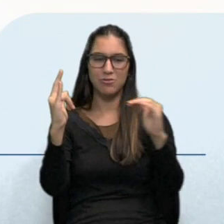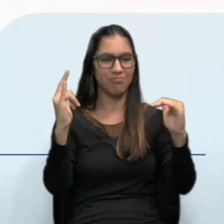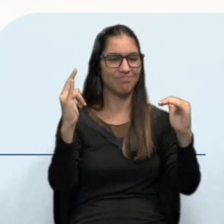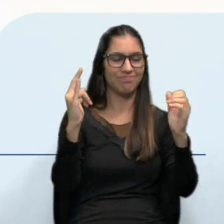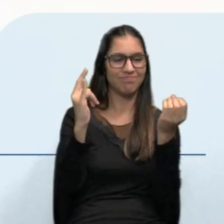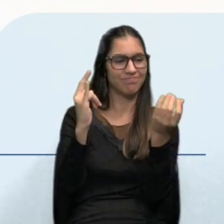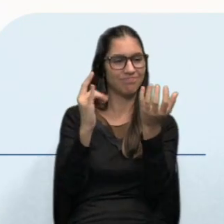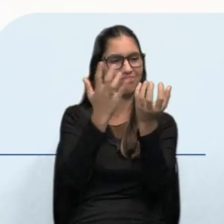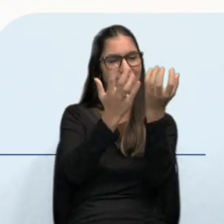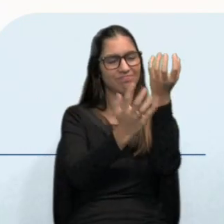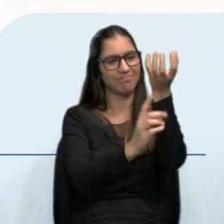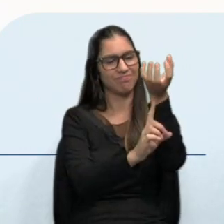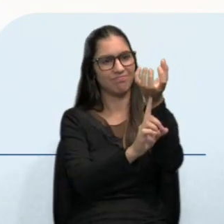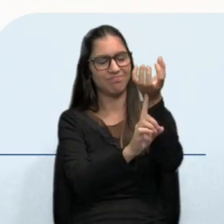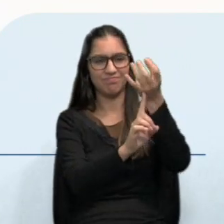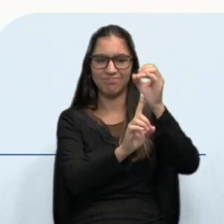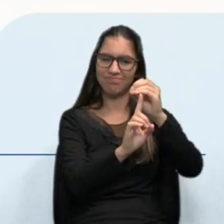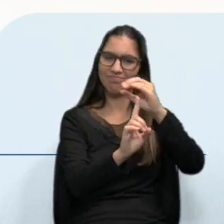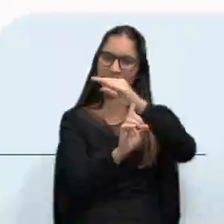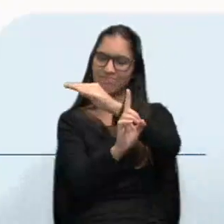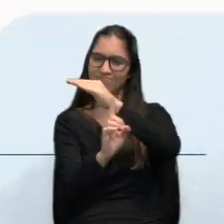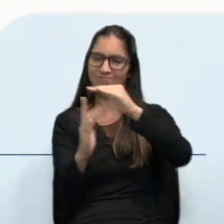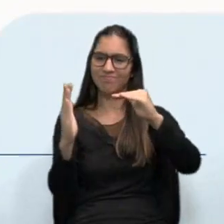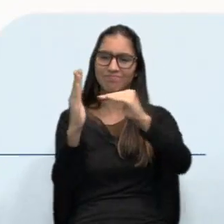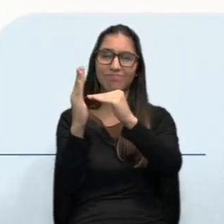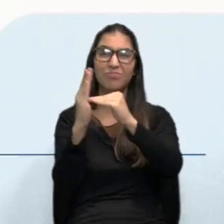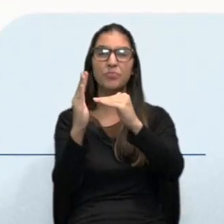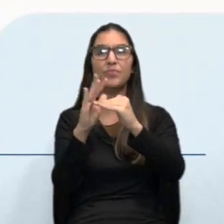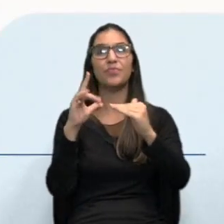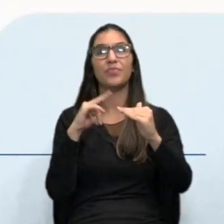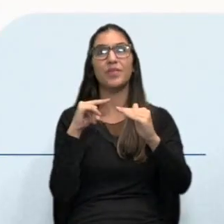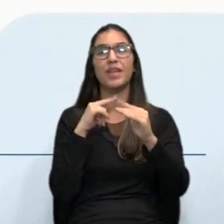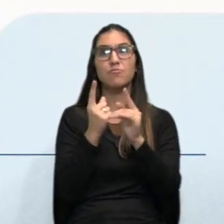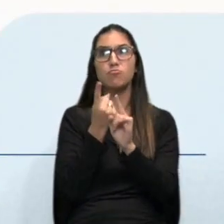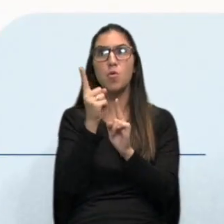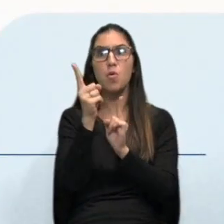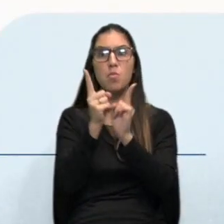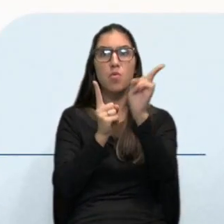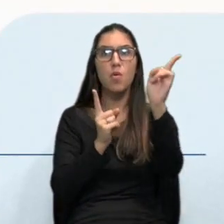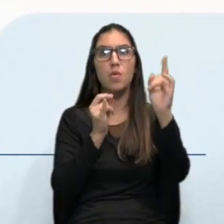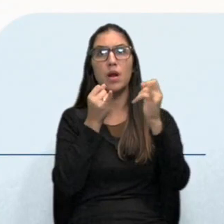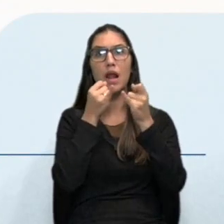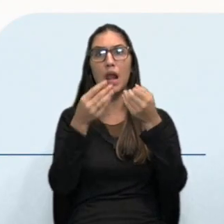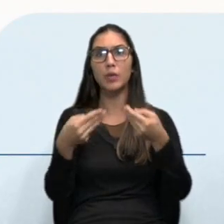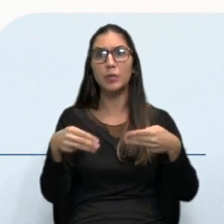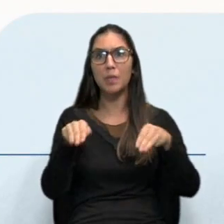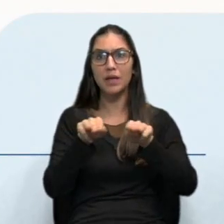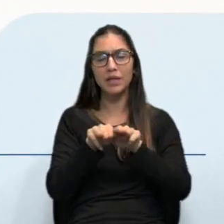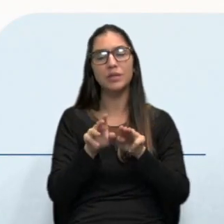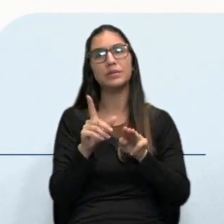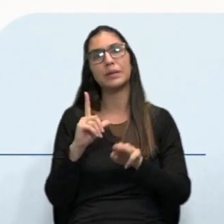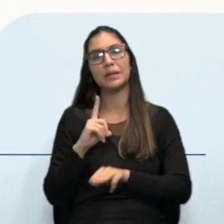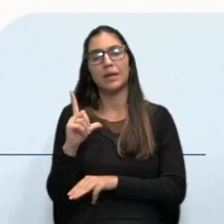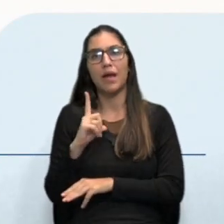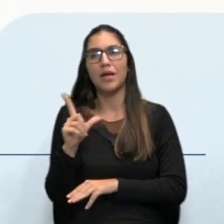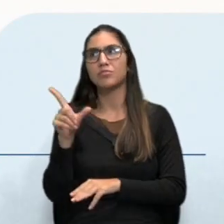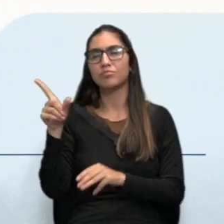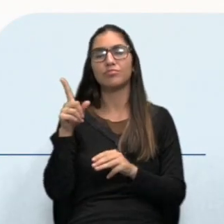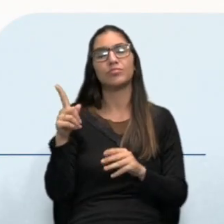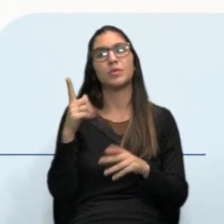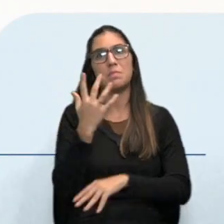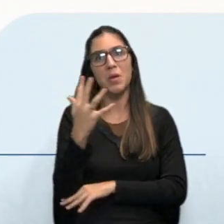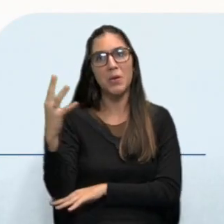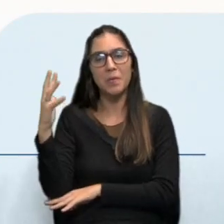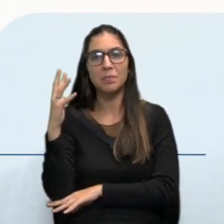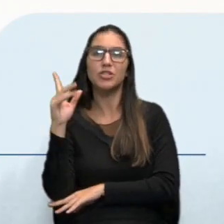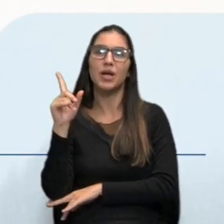por causa da árvore tem algum efeito. Então, o alcance das ondas eletromagnéticas por causa dessa constituição do meio ambiente, ele